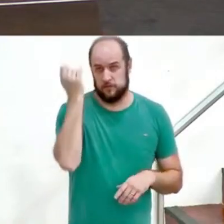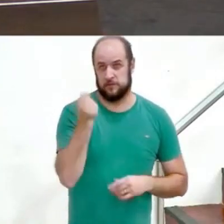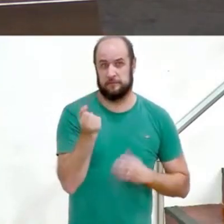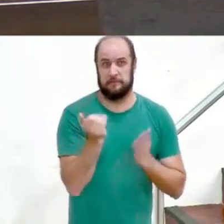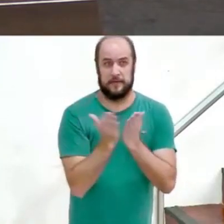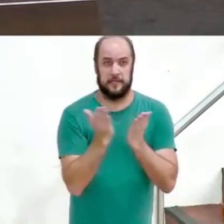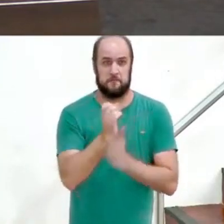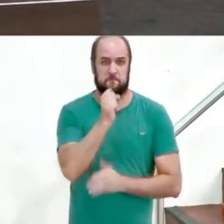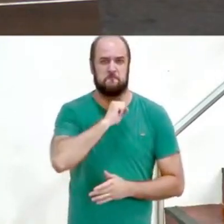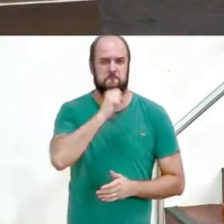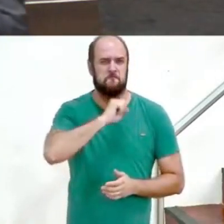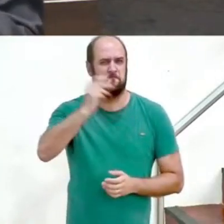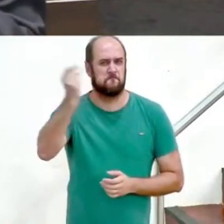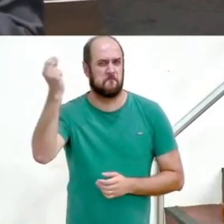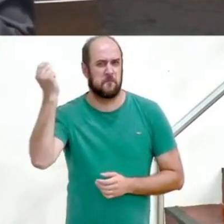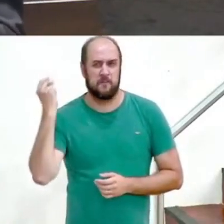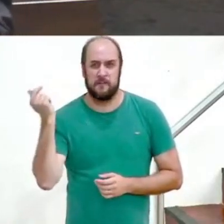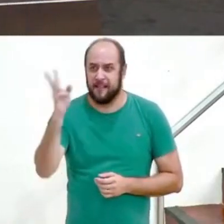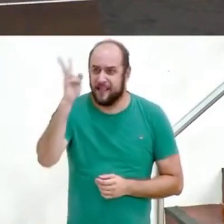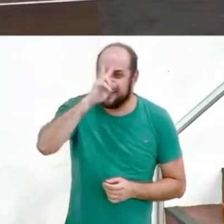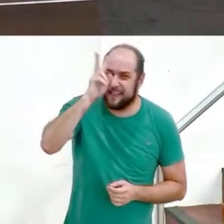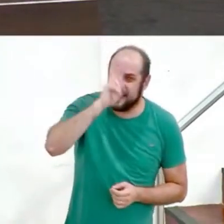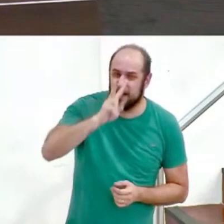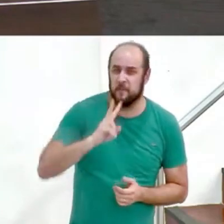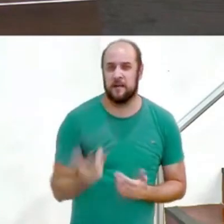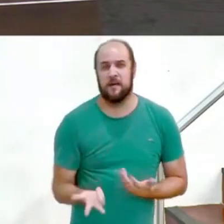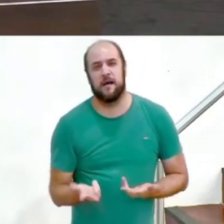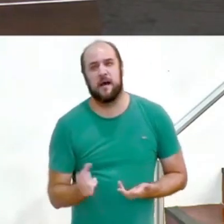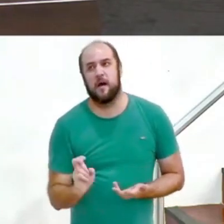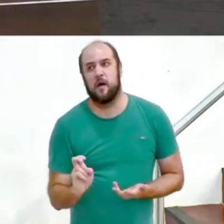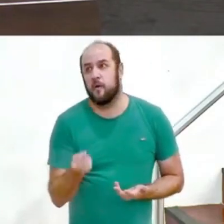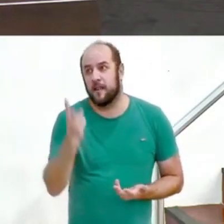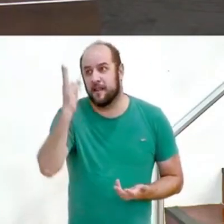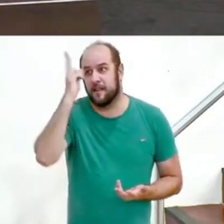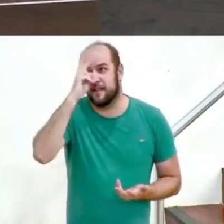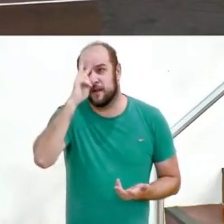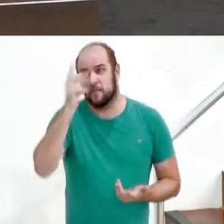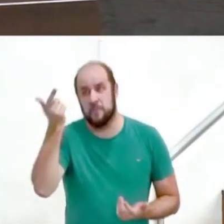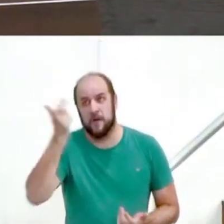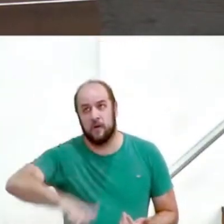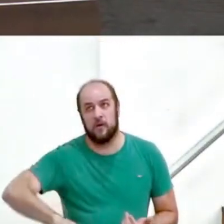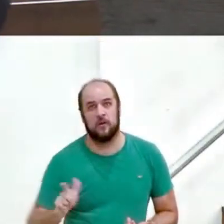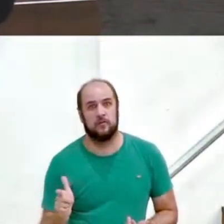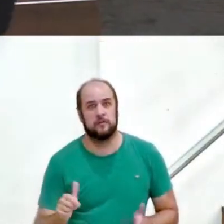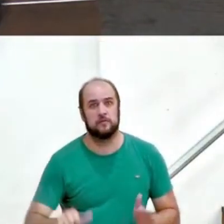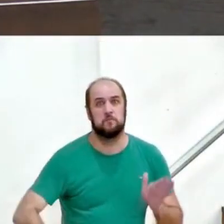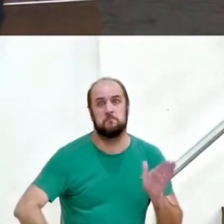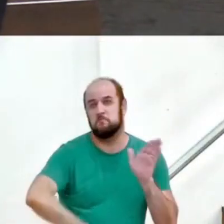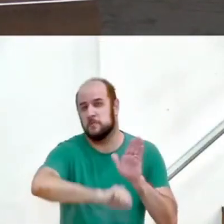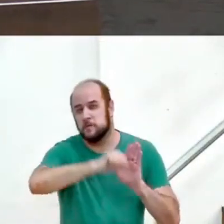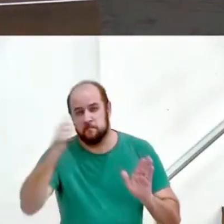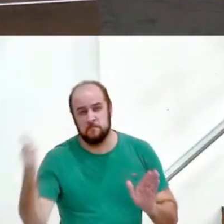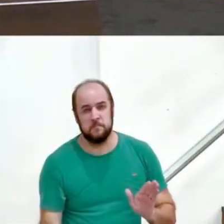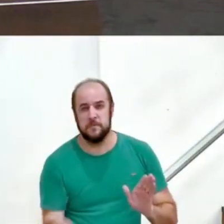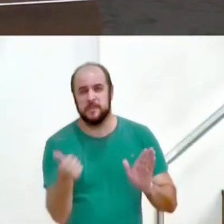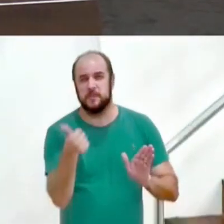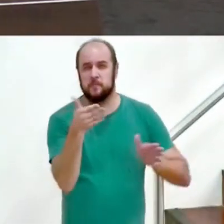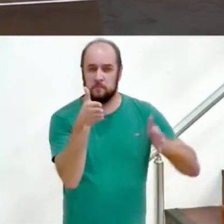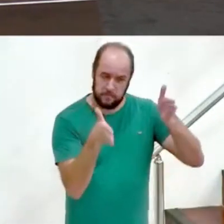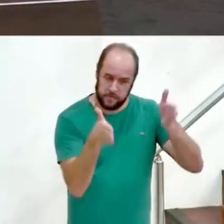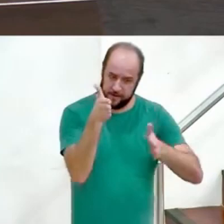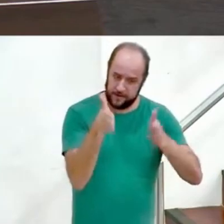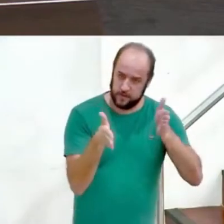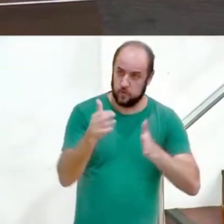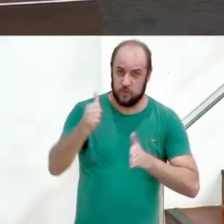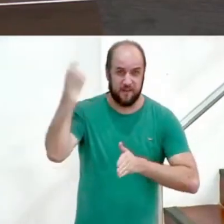crentes se lembrassem ou pudessem lembrar-se do primeiro grande templo